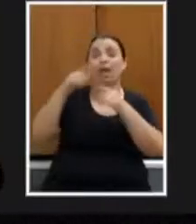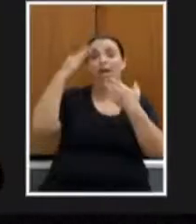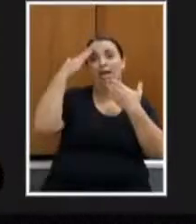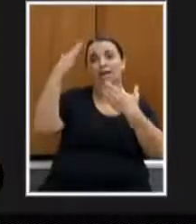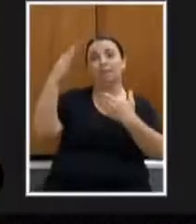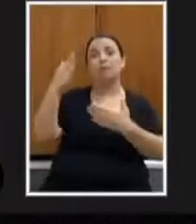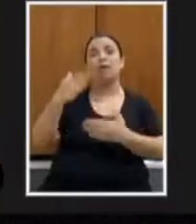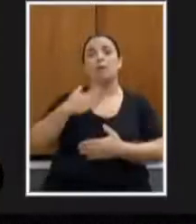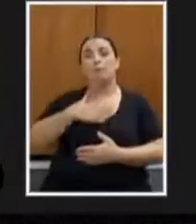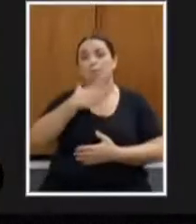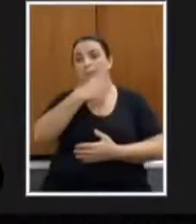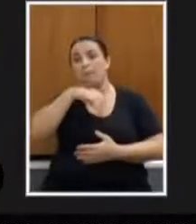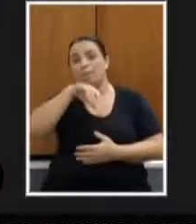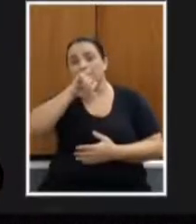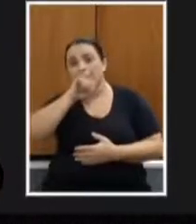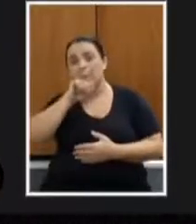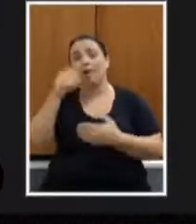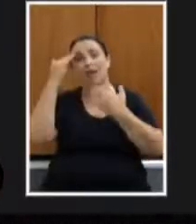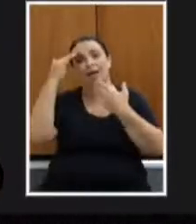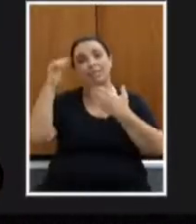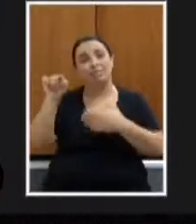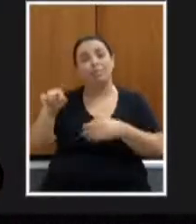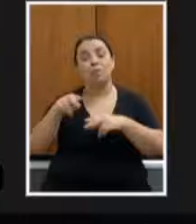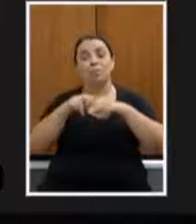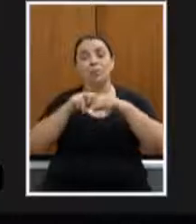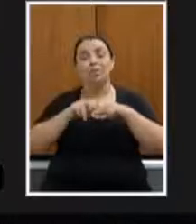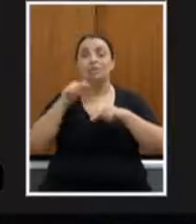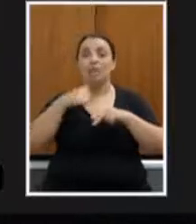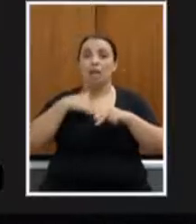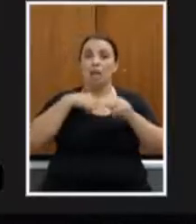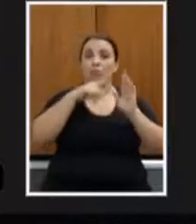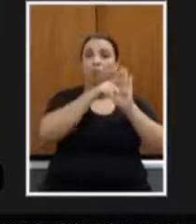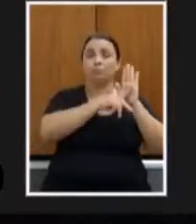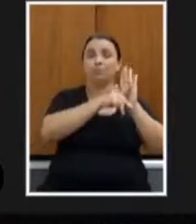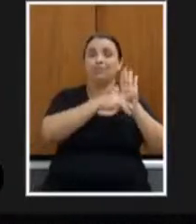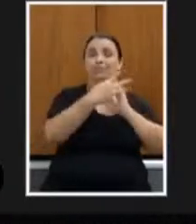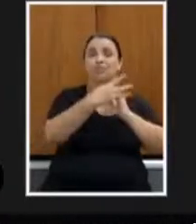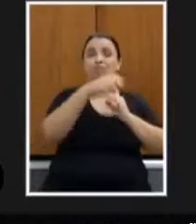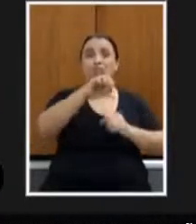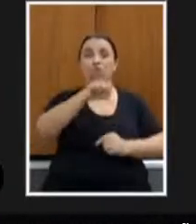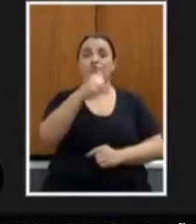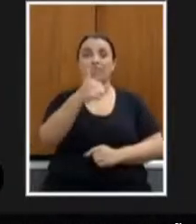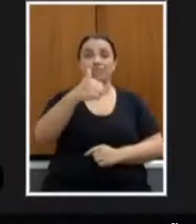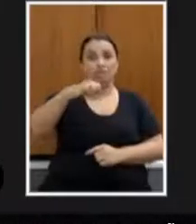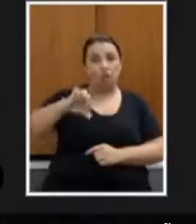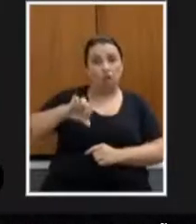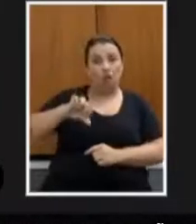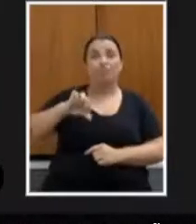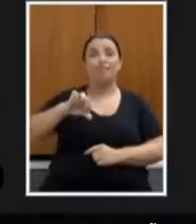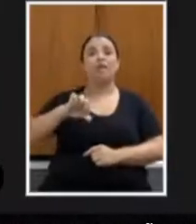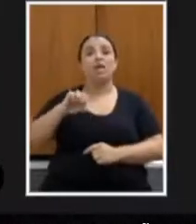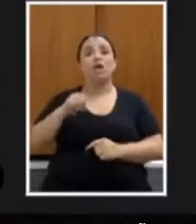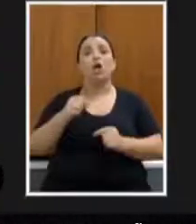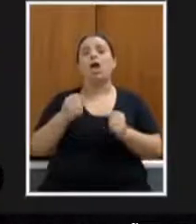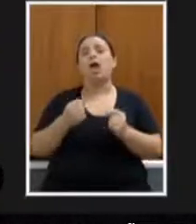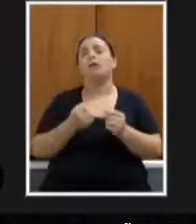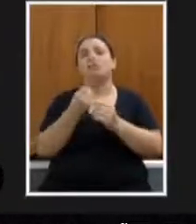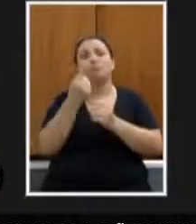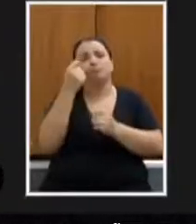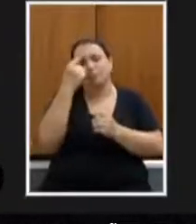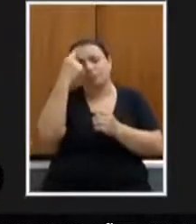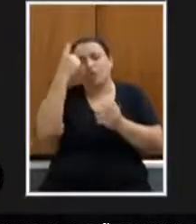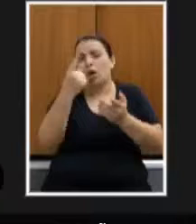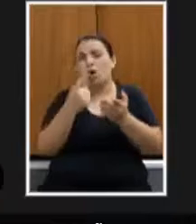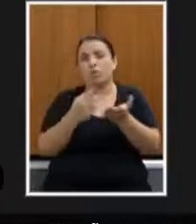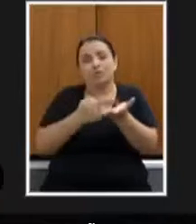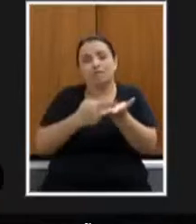PL 73919, de minha autoria, criação do selo Verde Vida, que o nosso objetivo é estimular em todo o